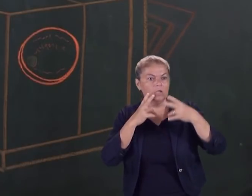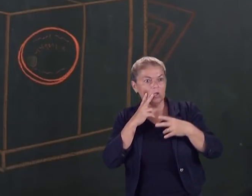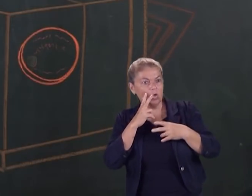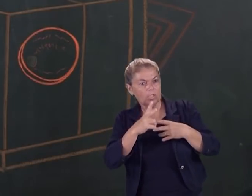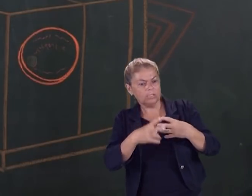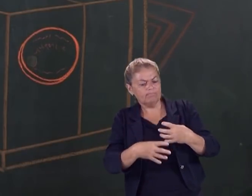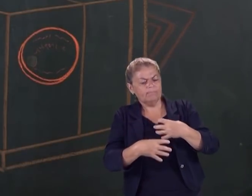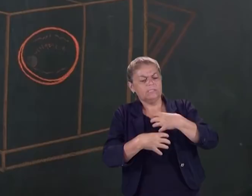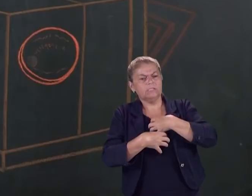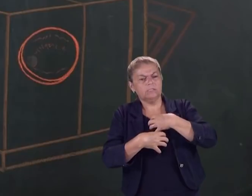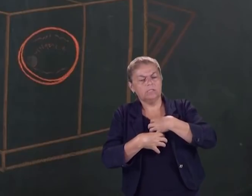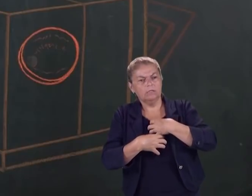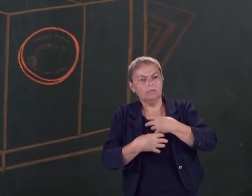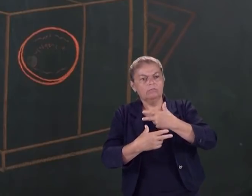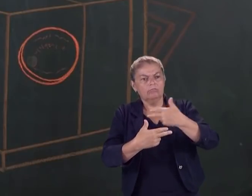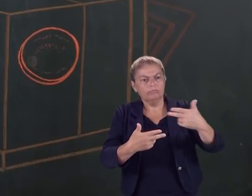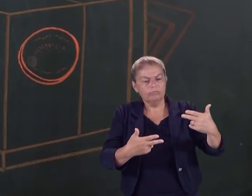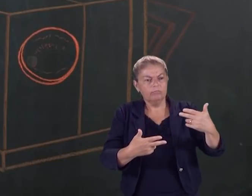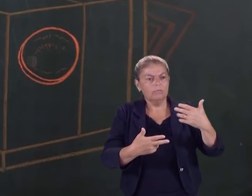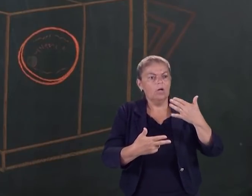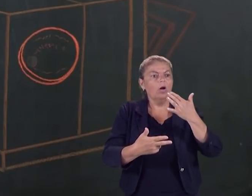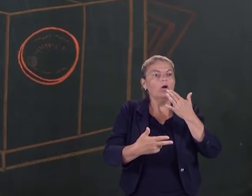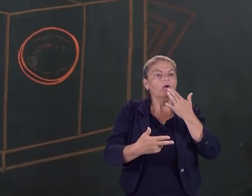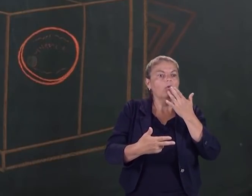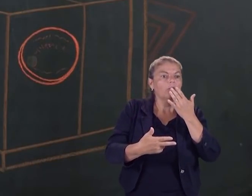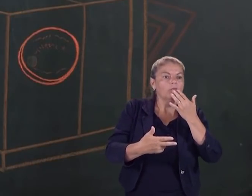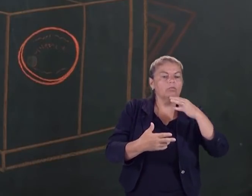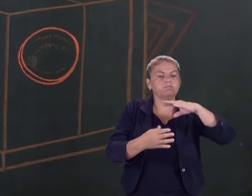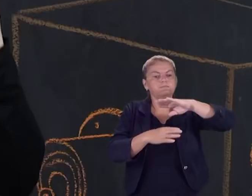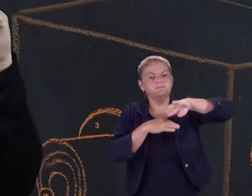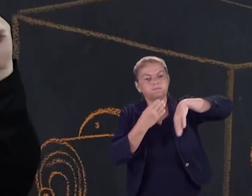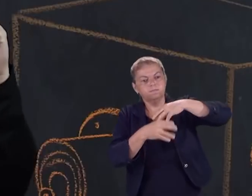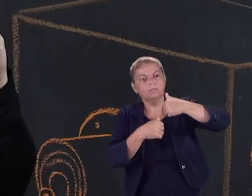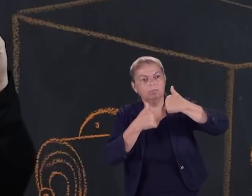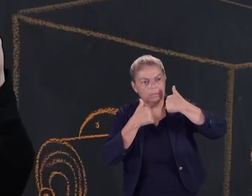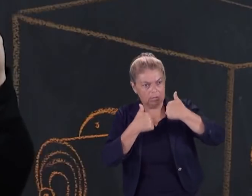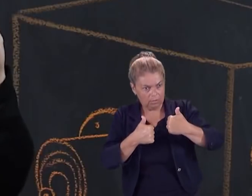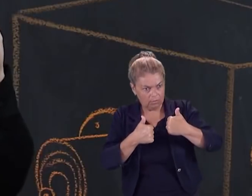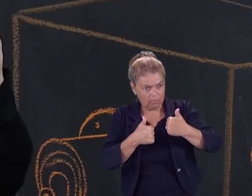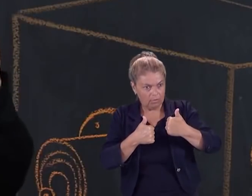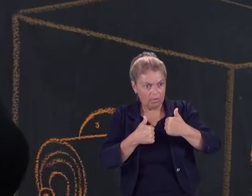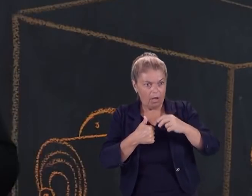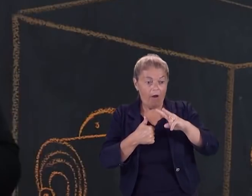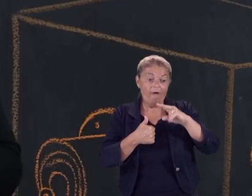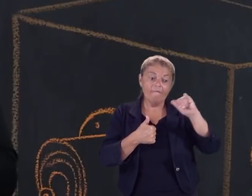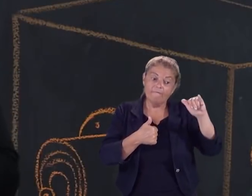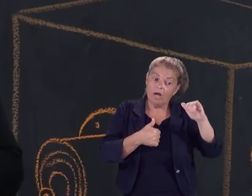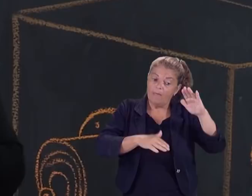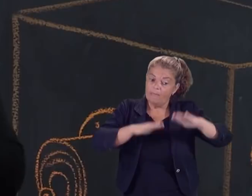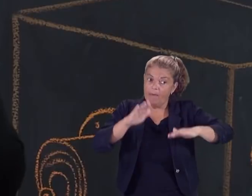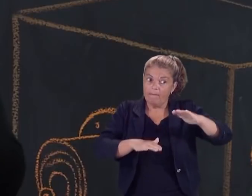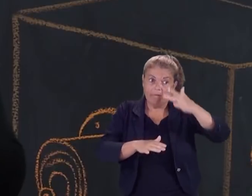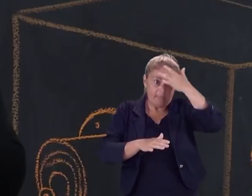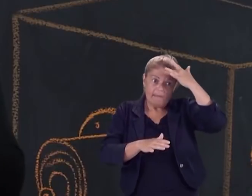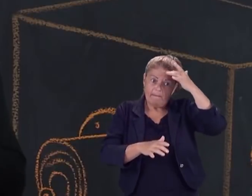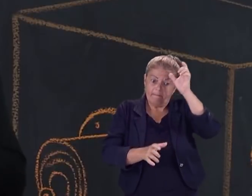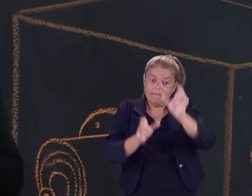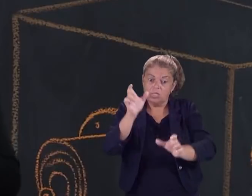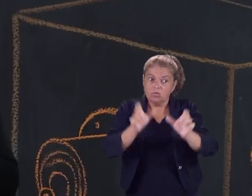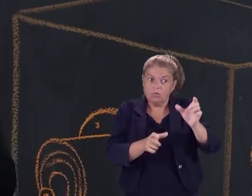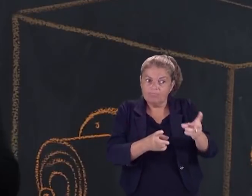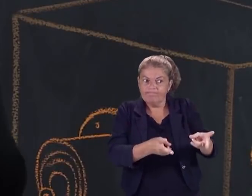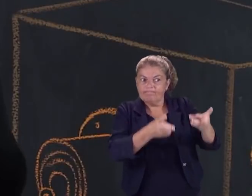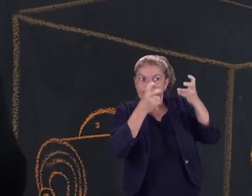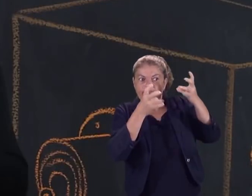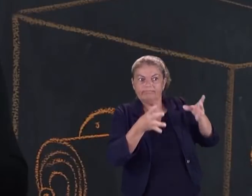imagem, compor as cores, enfim, a obra ela termina lá na tua cabeça. Então é muito interessante o movimento que se faz entre